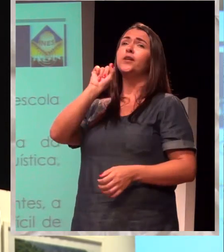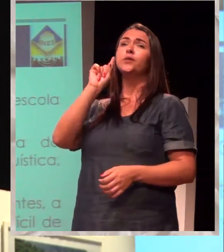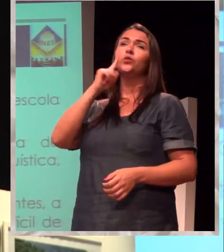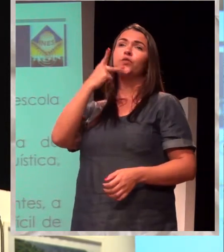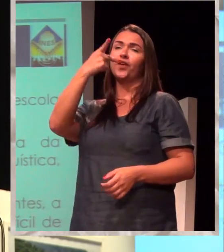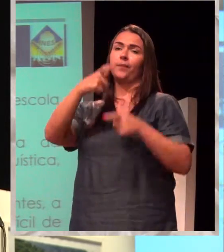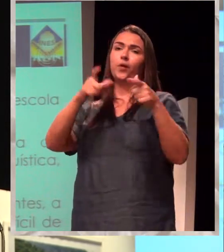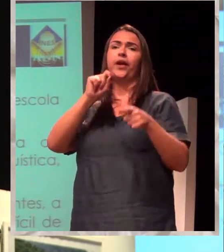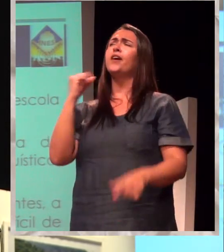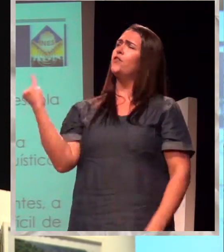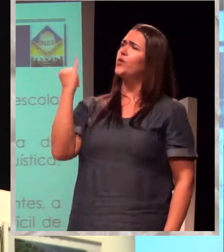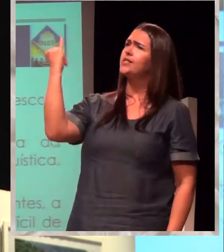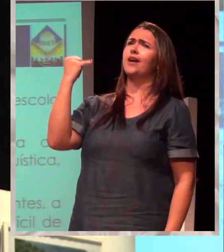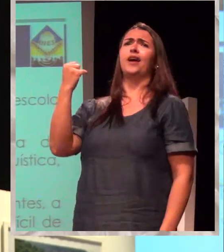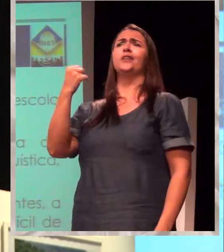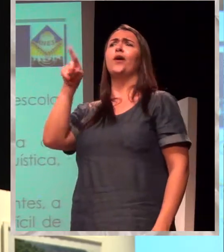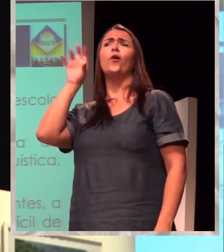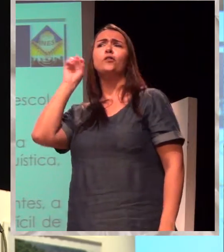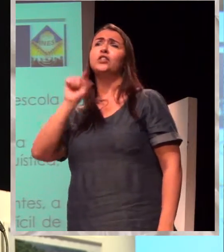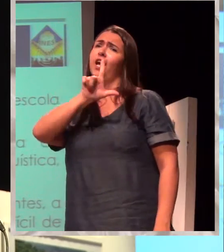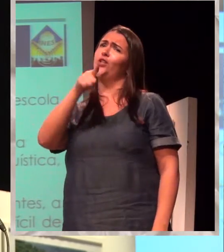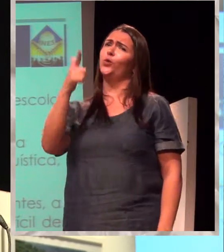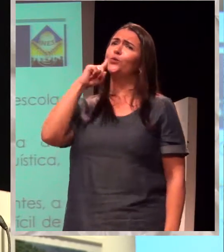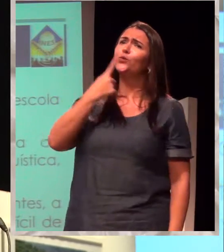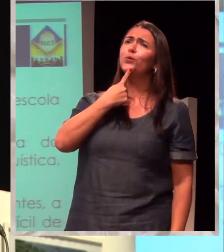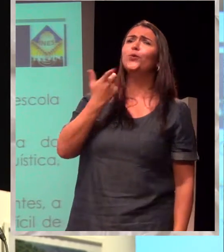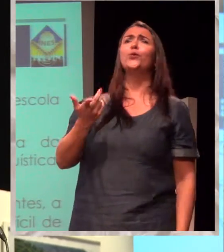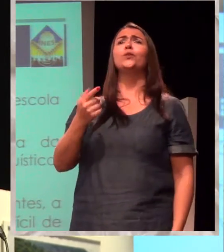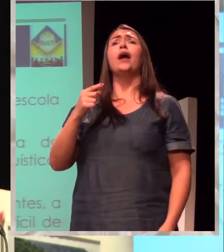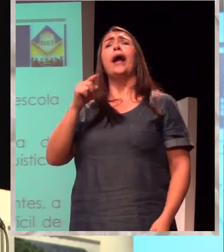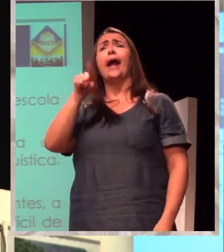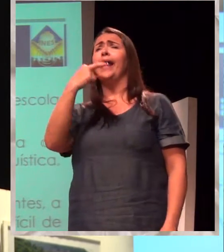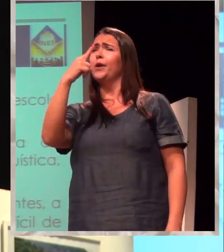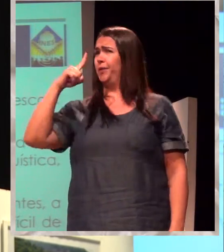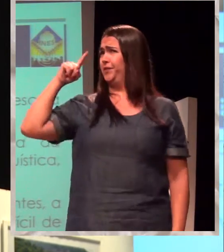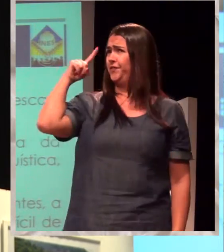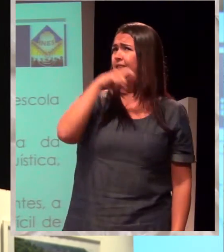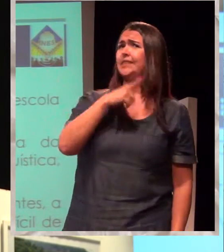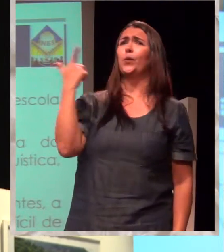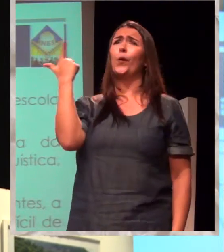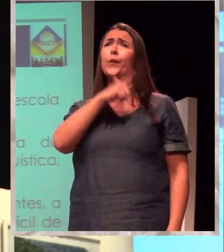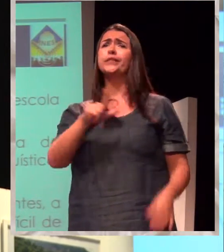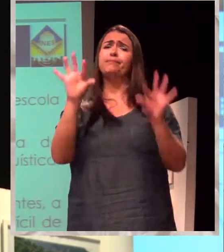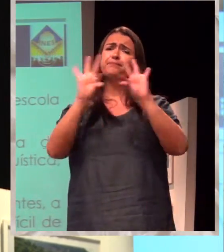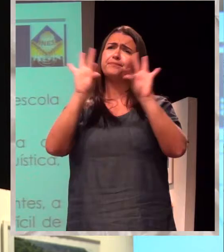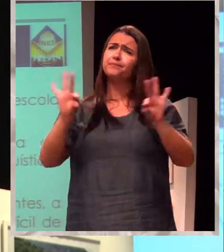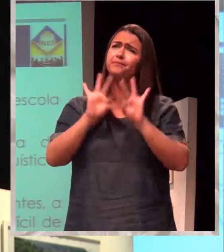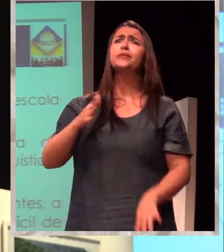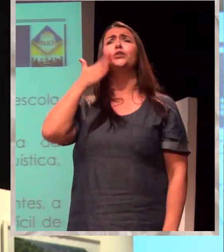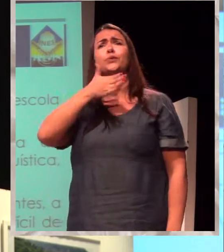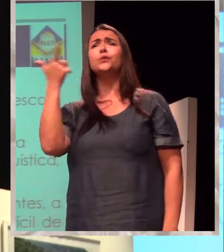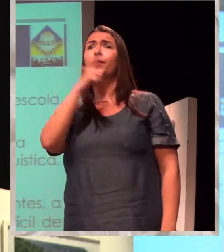nacional, valorizada dos ouvintes, a L2 do surdo, língua da não compreensão, difícil de compor a formulação do